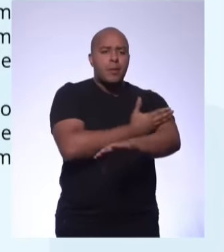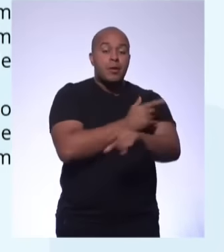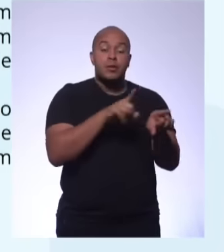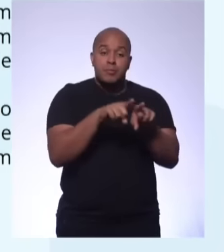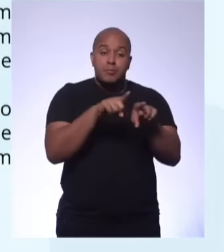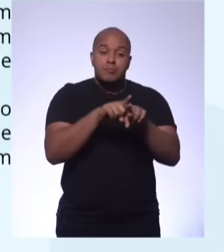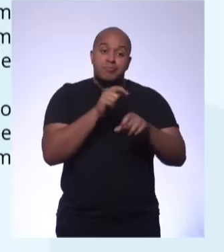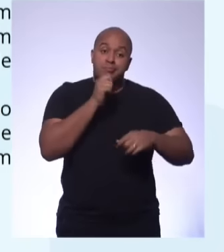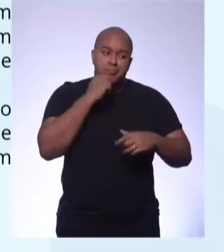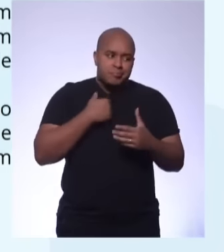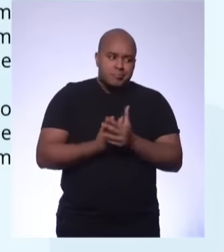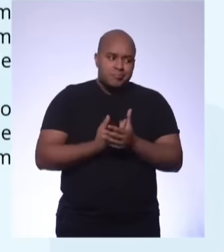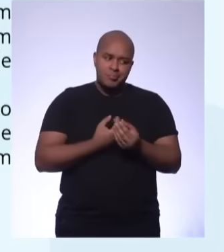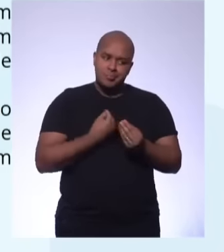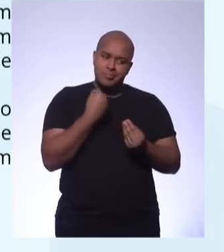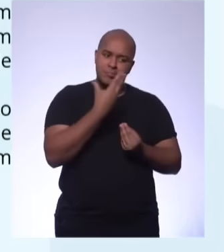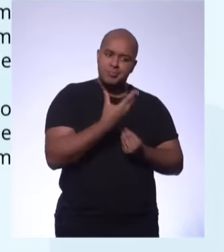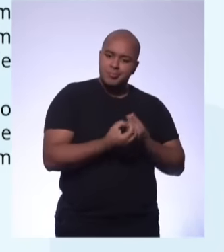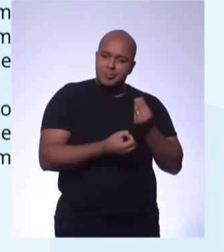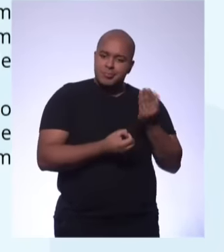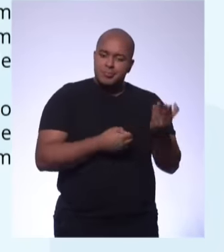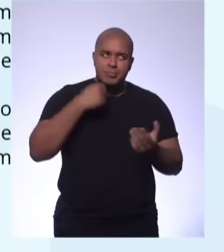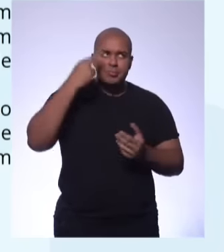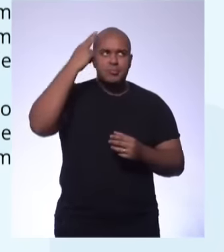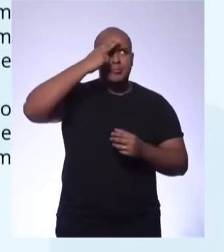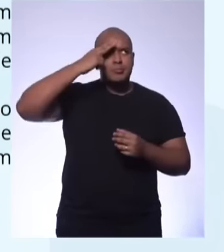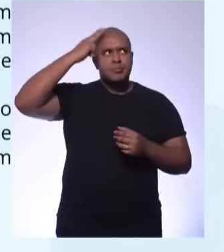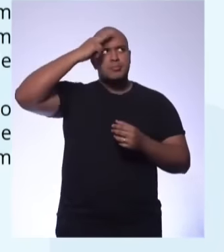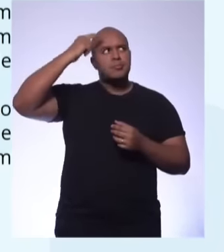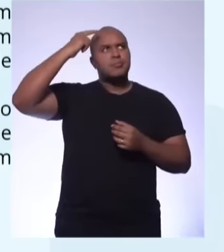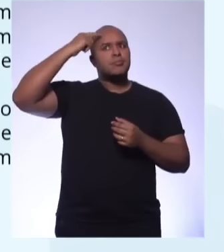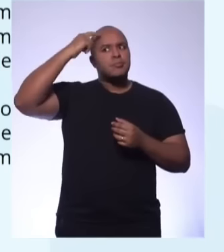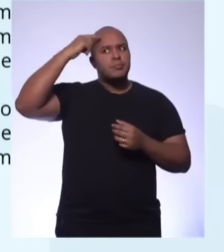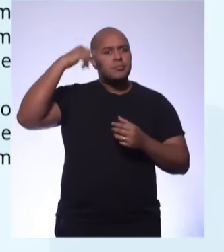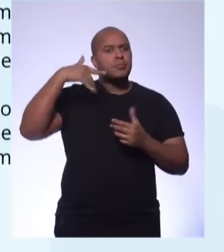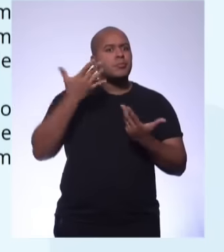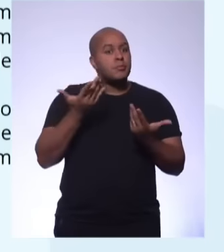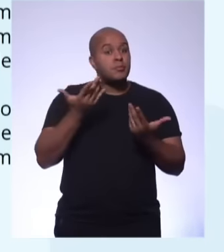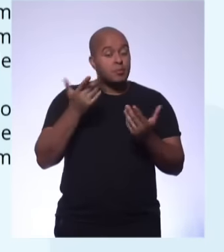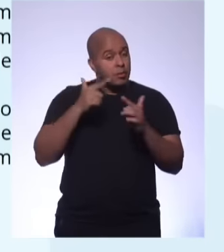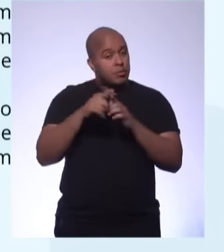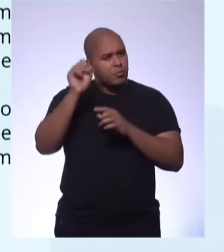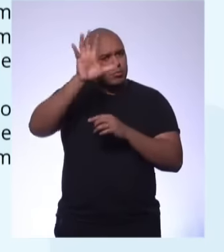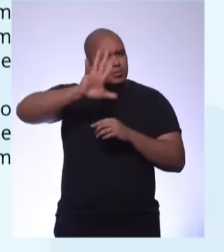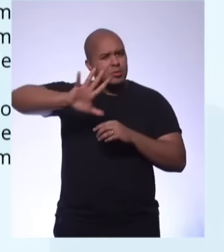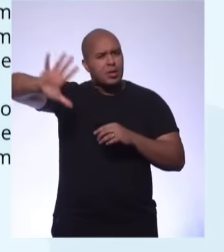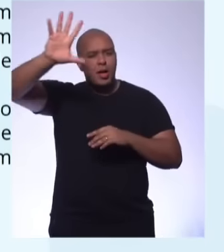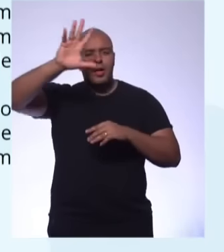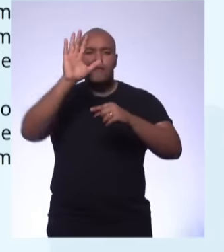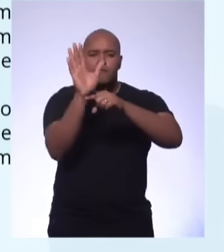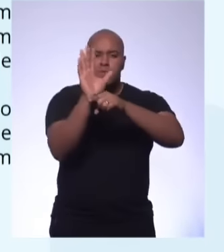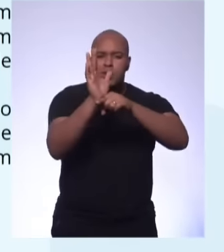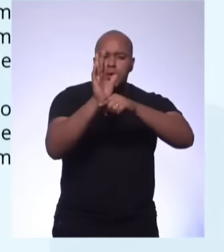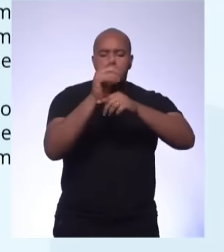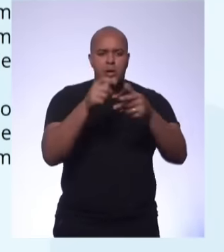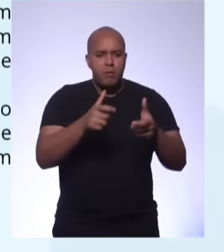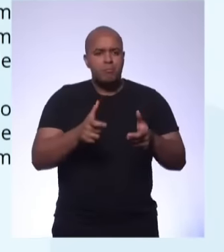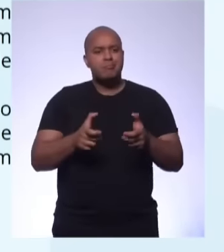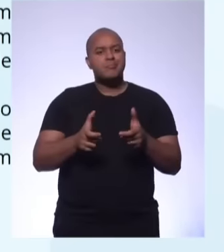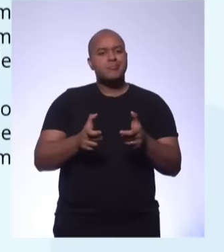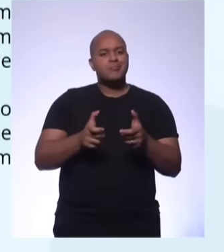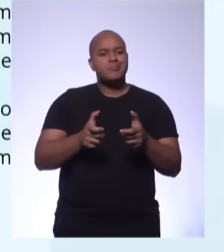ainda alimentando o imaginário do tempo presente, sendo o cenário de filmes,